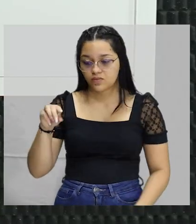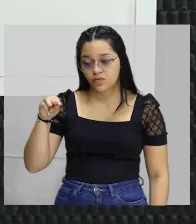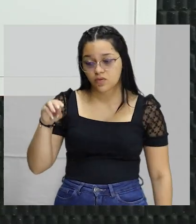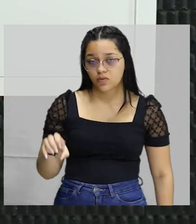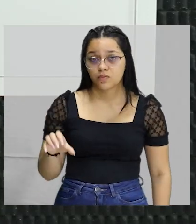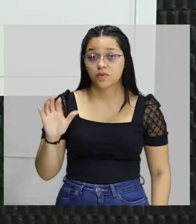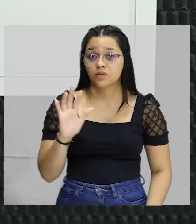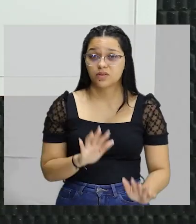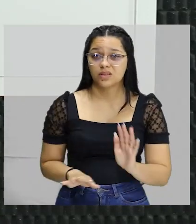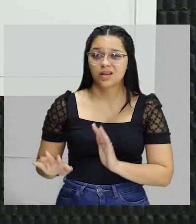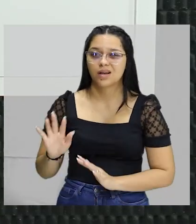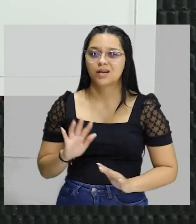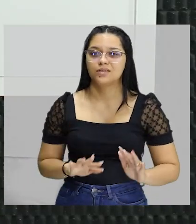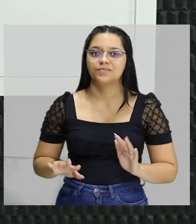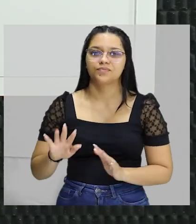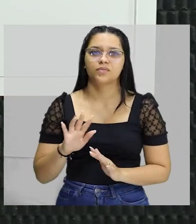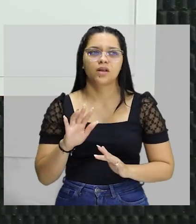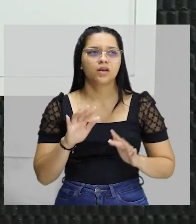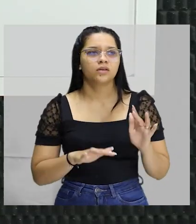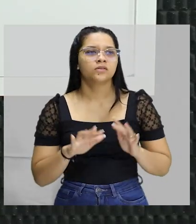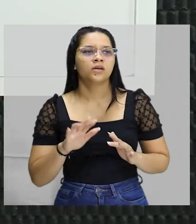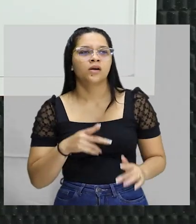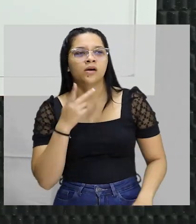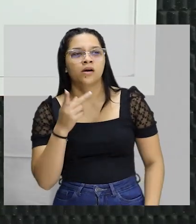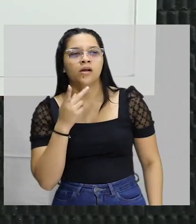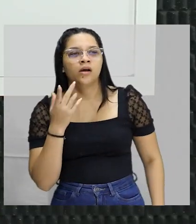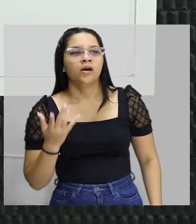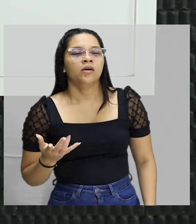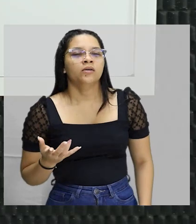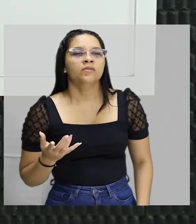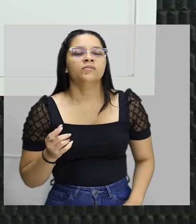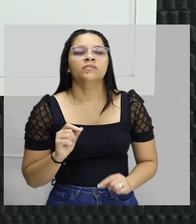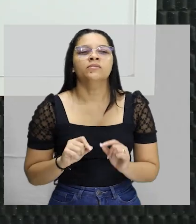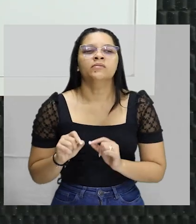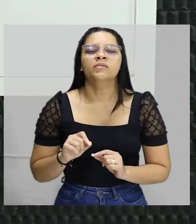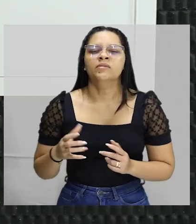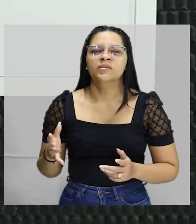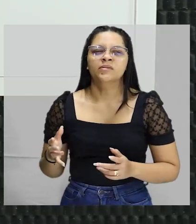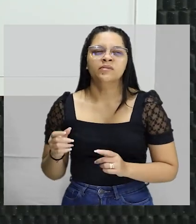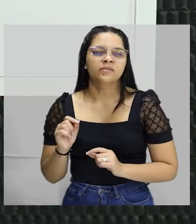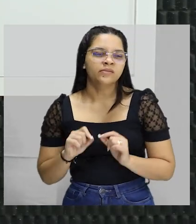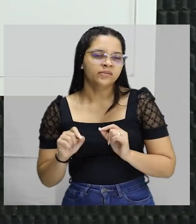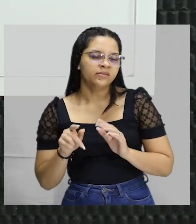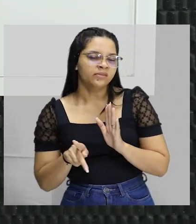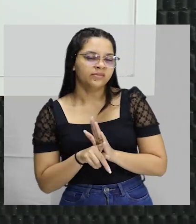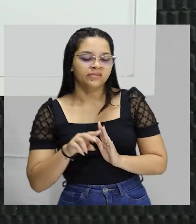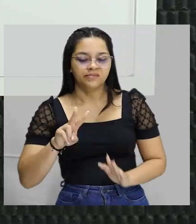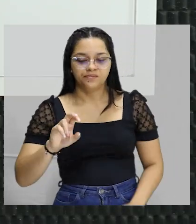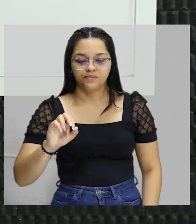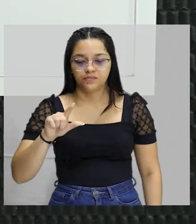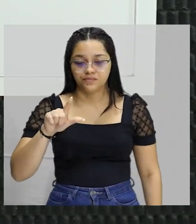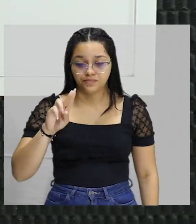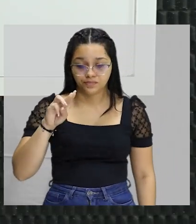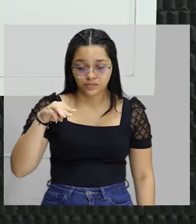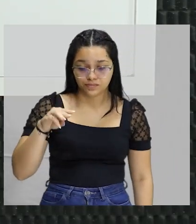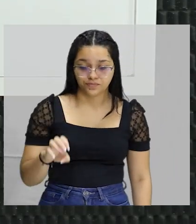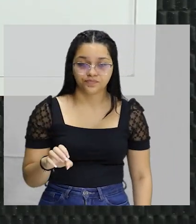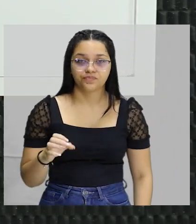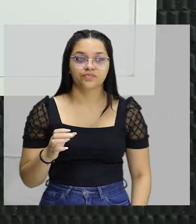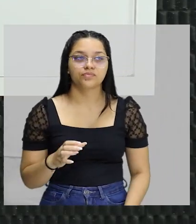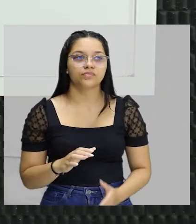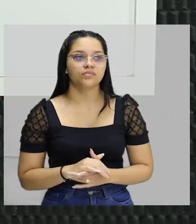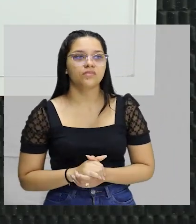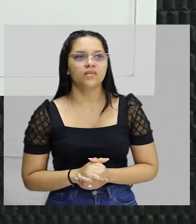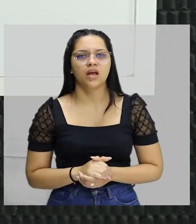Cuidado. Às vezes a gente fala aí no dia a dia, né, no senso comum, a gente fala sobre o volume, né? O som está